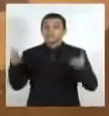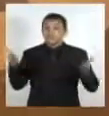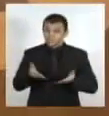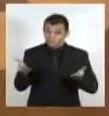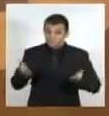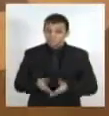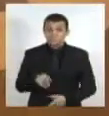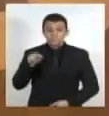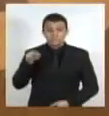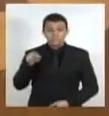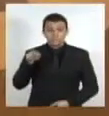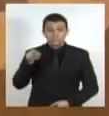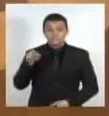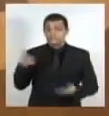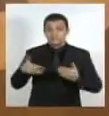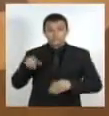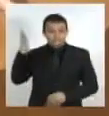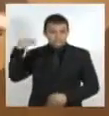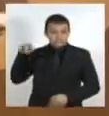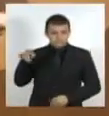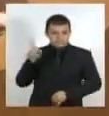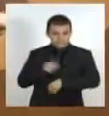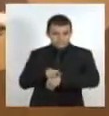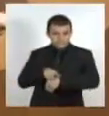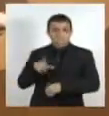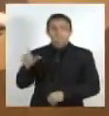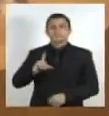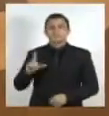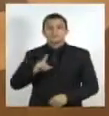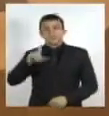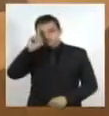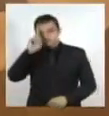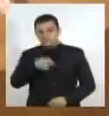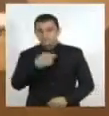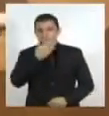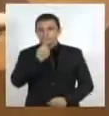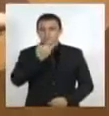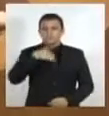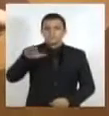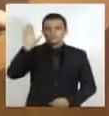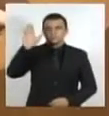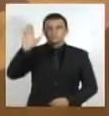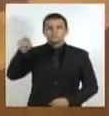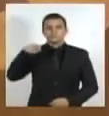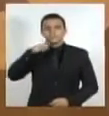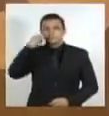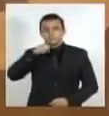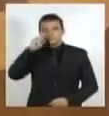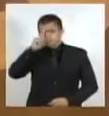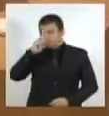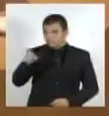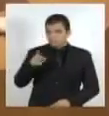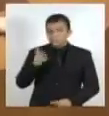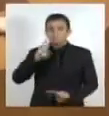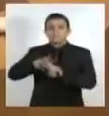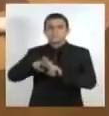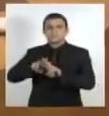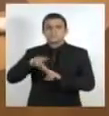houve uma determinação do então candidato a senador José Sarney para que prendesse Epitácio